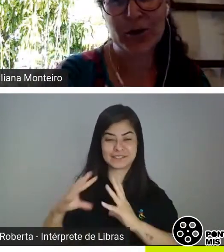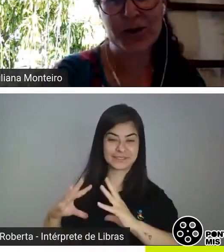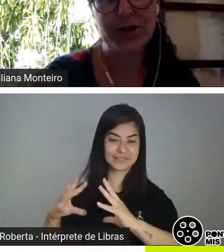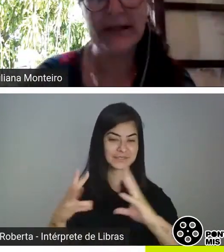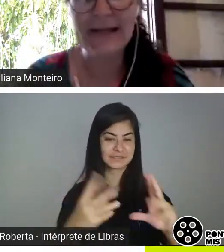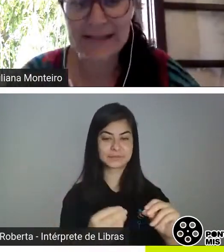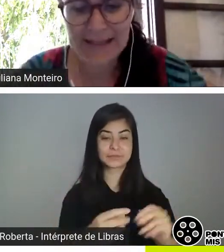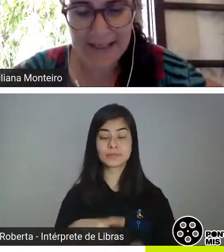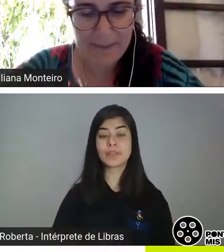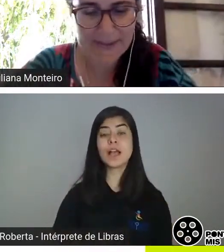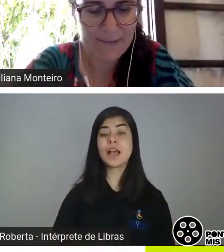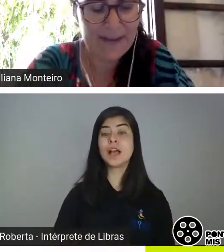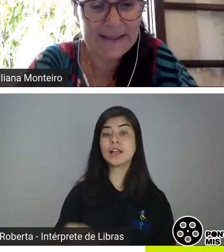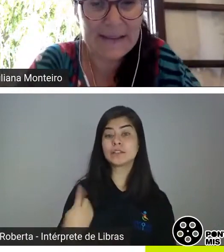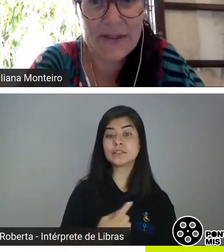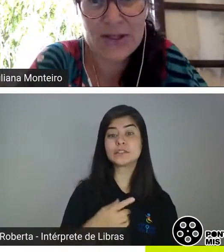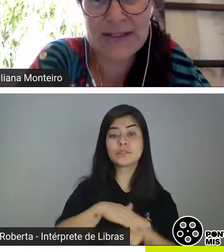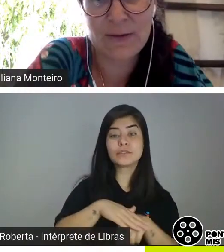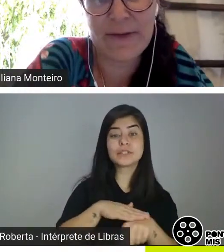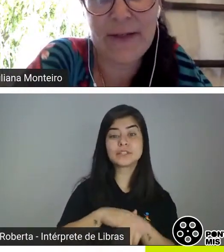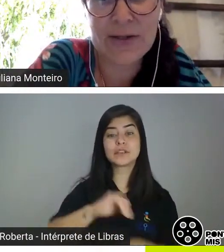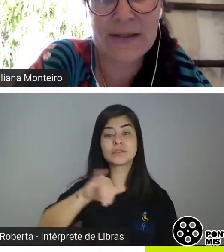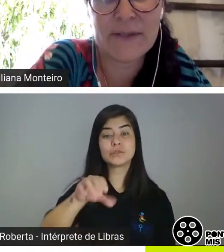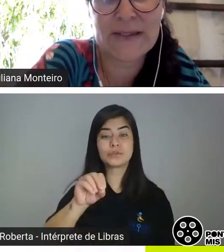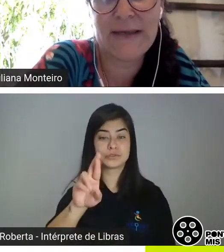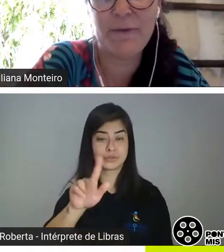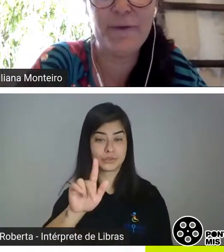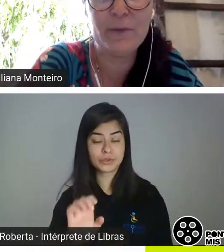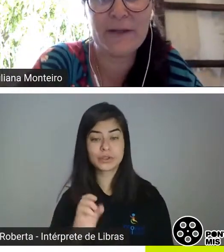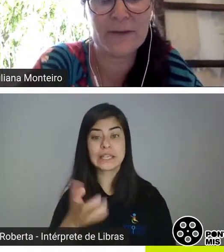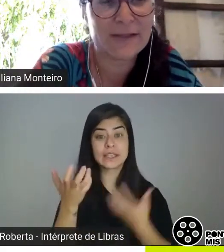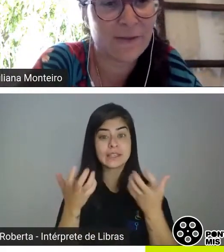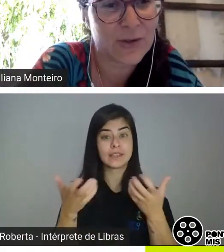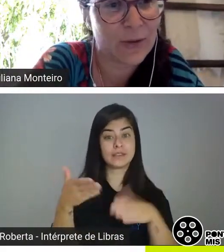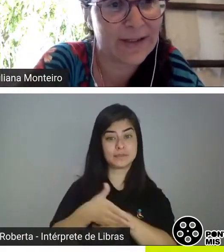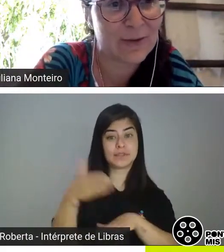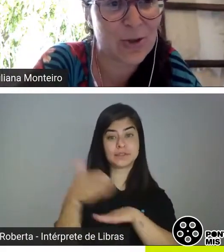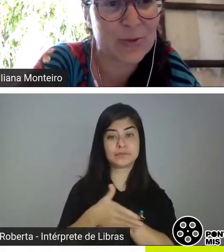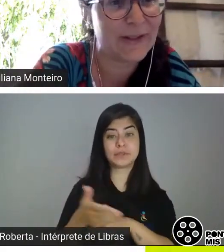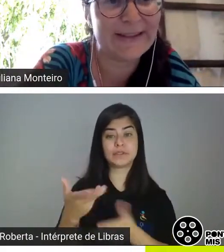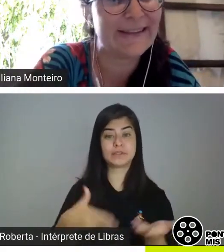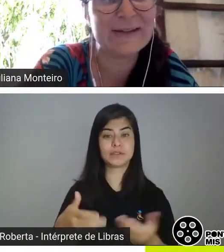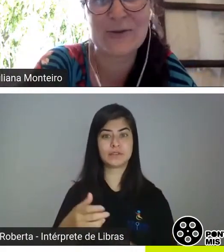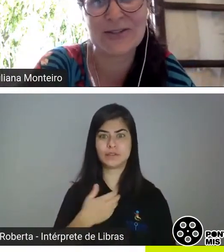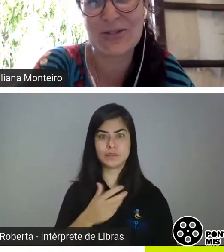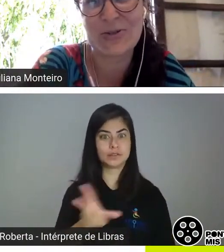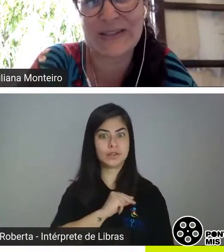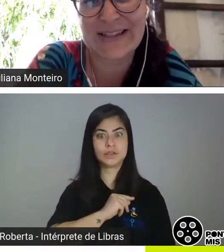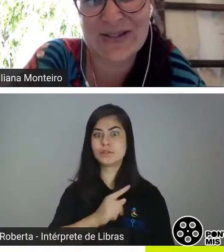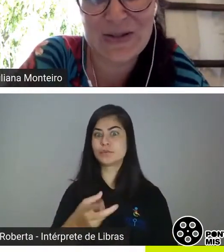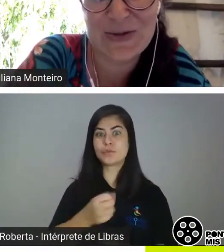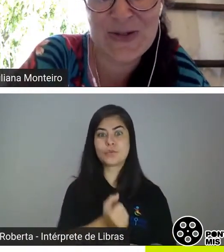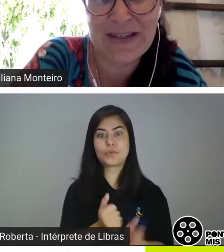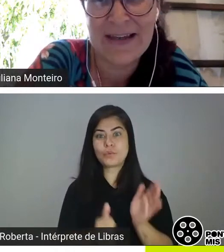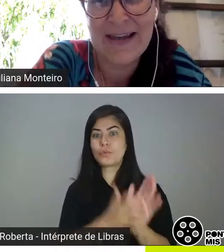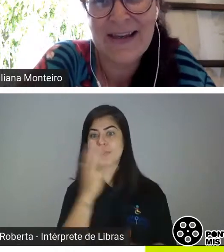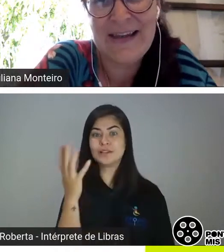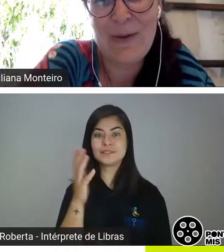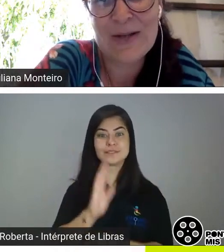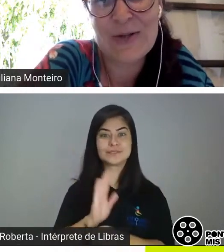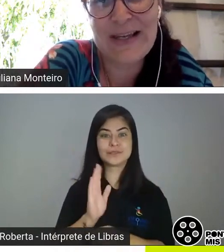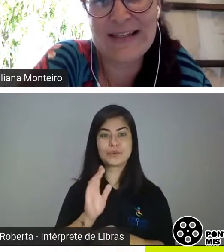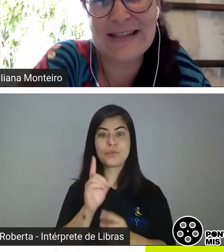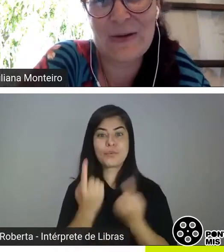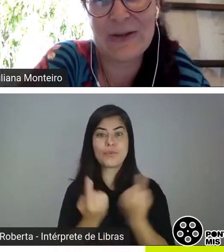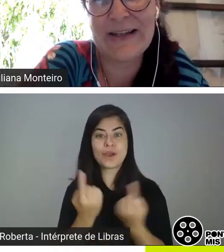o Jorge, né? Vocês querem participar dessa mediação? Eu falei, nossa, mas que filme que vocês vão escolher do Jorge? Porque tem tantos que a gente gostaria de discutir.